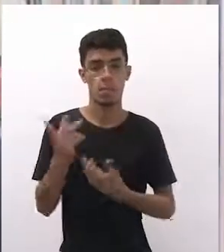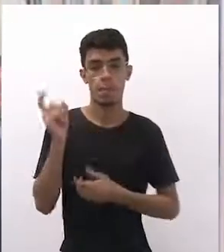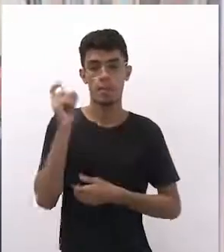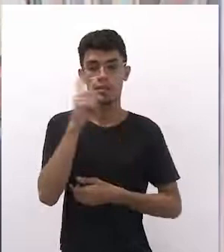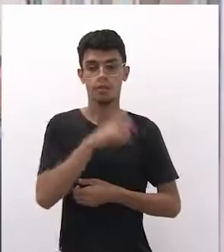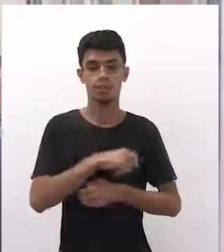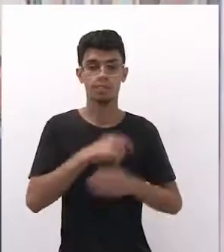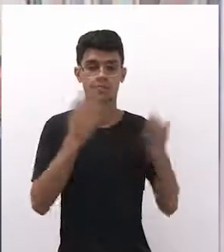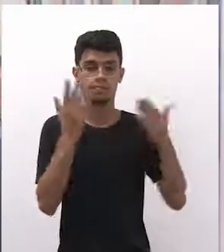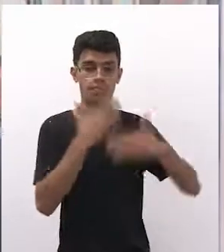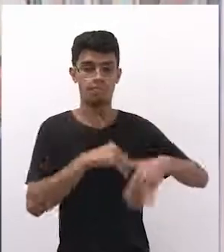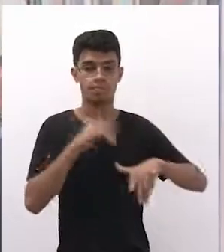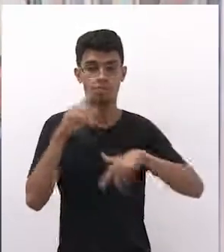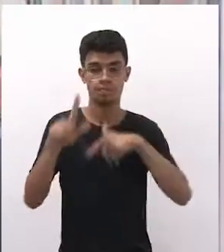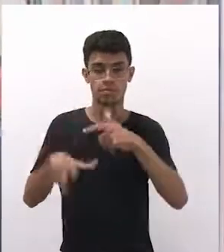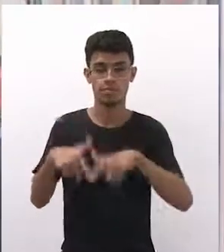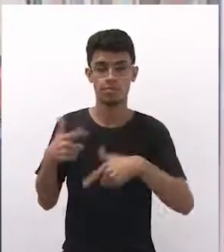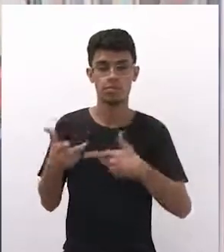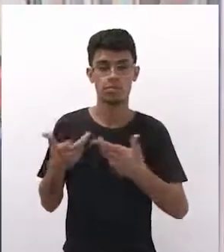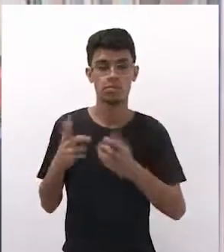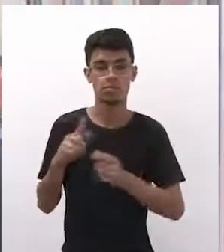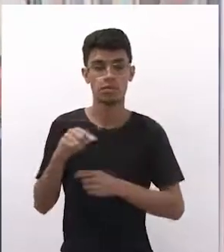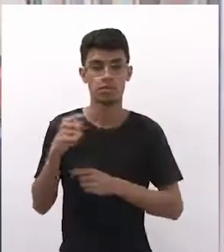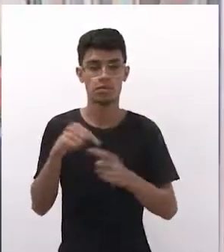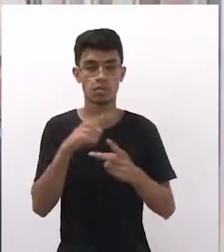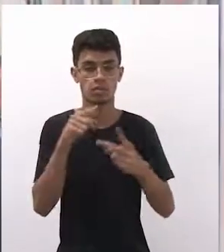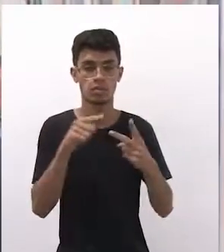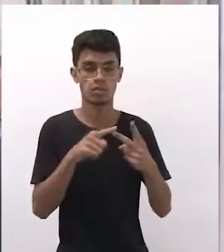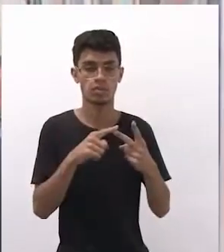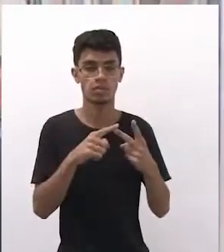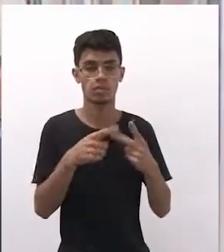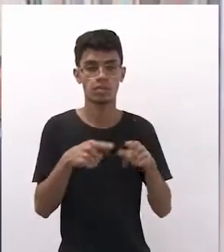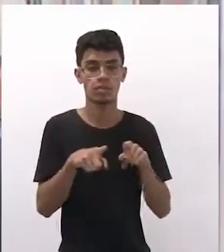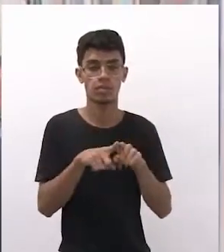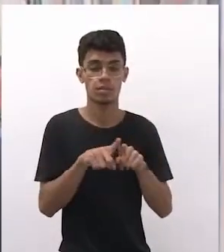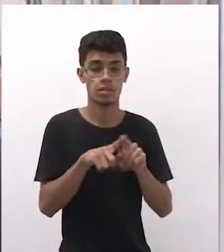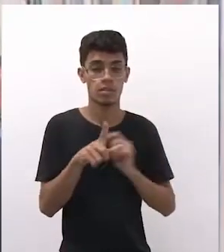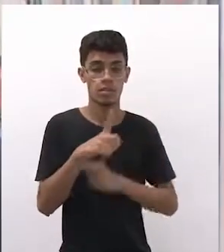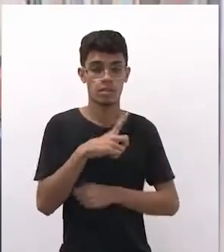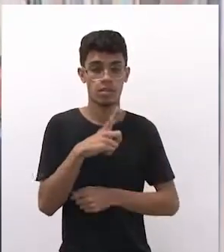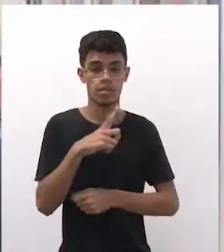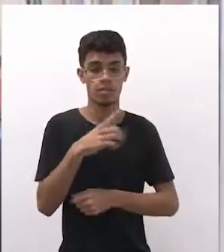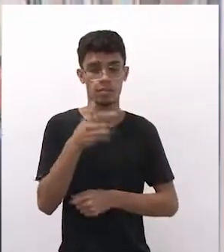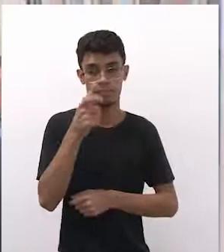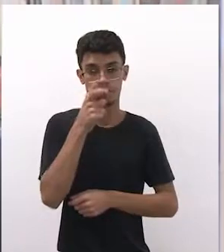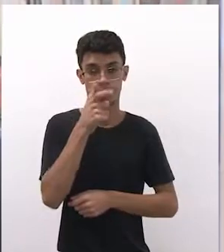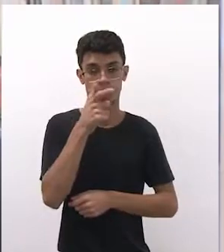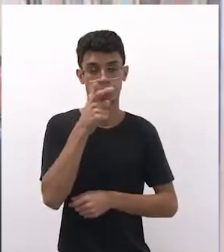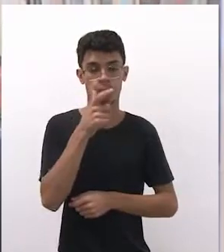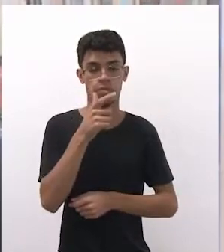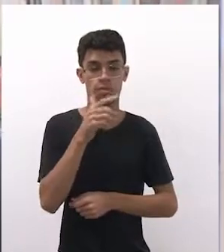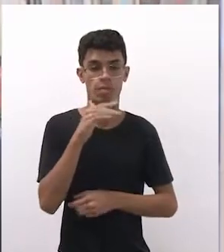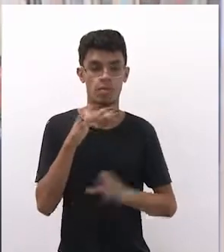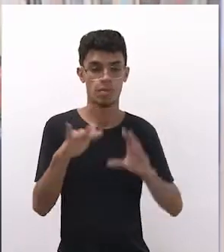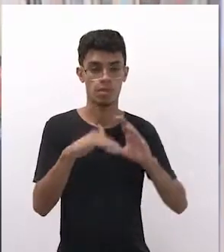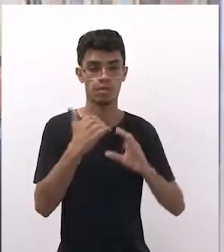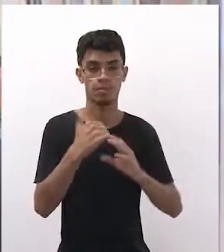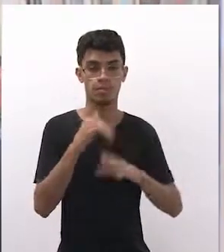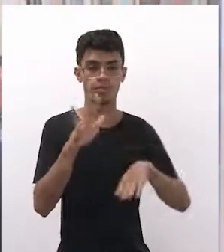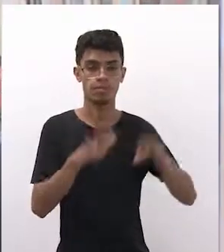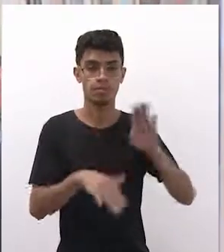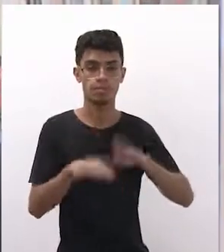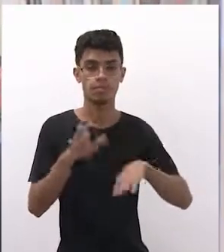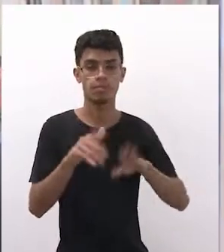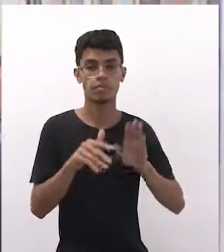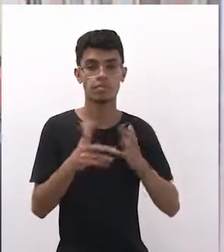de comprovação desse trabalho, né? E um outro ponto que apareceu também é interessante porque um relato aqui, né? Que muitas vezes